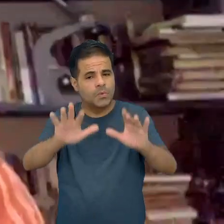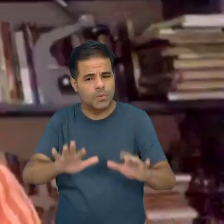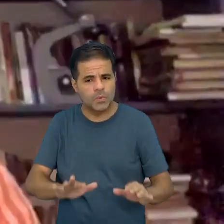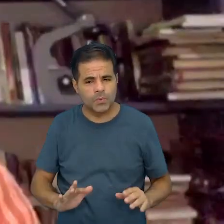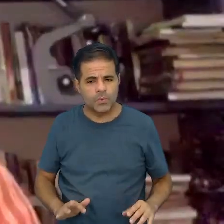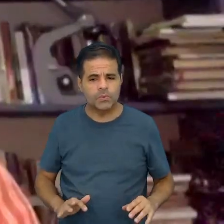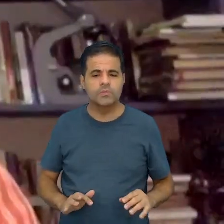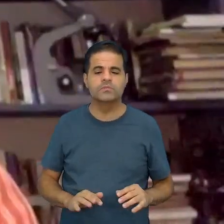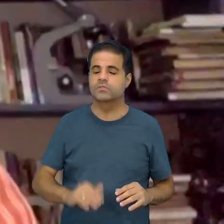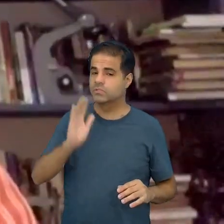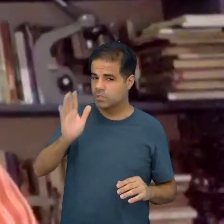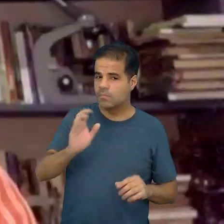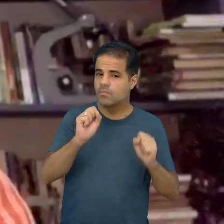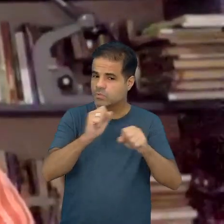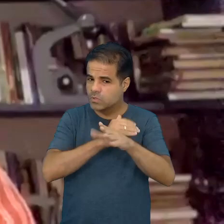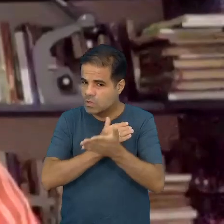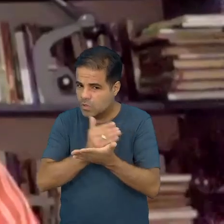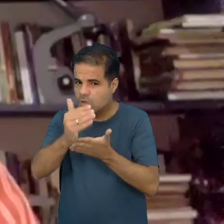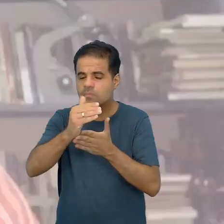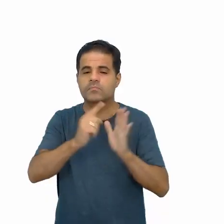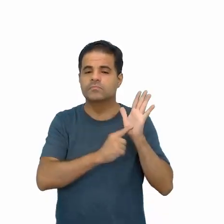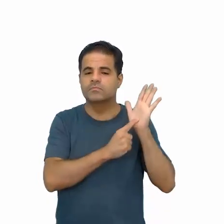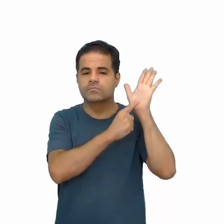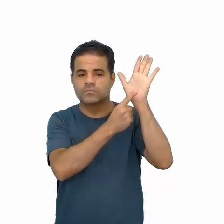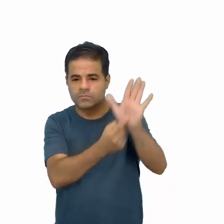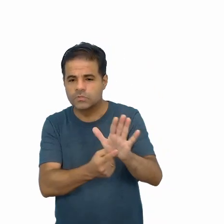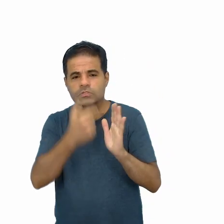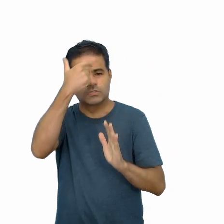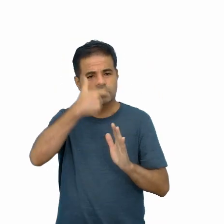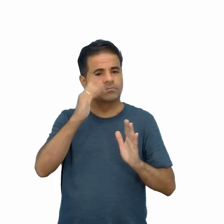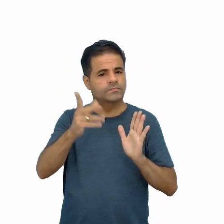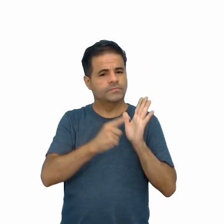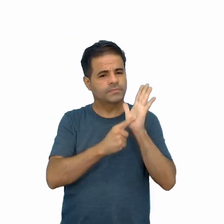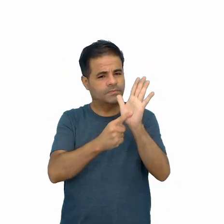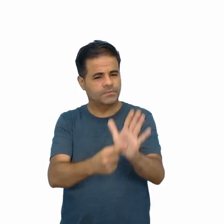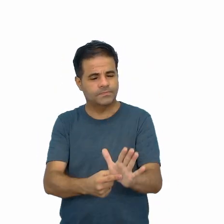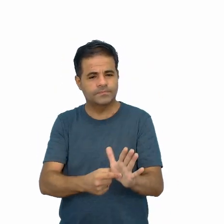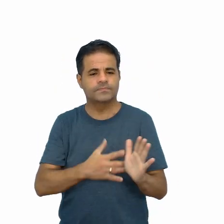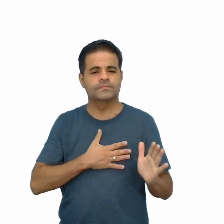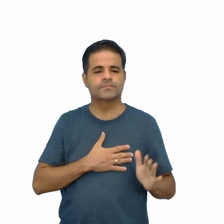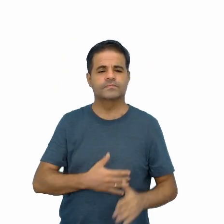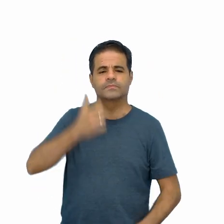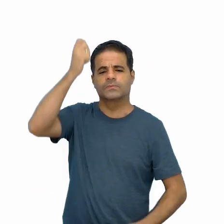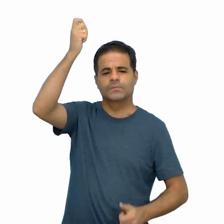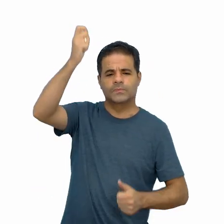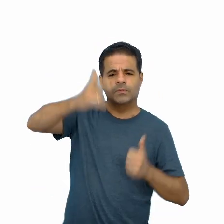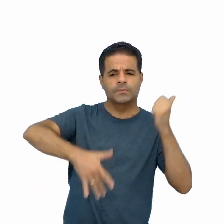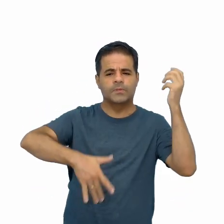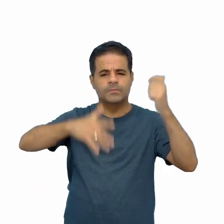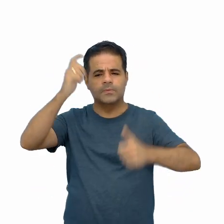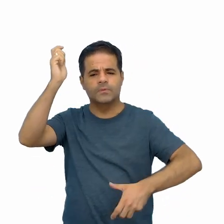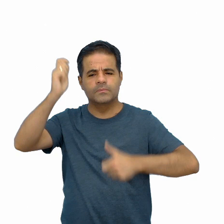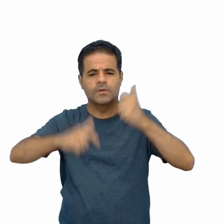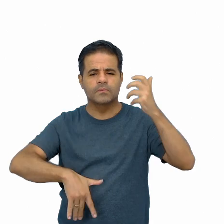aqui, já pode começar a apresentar, gente, eu já me apresentei, já colocar a descrição ali, né,